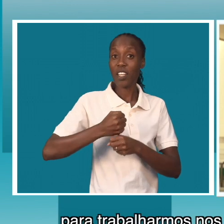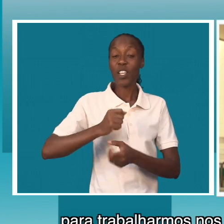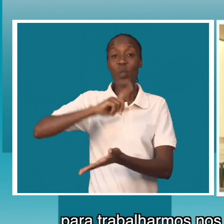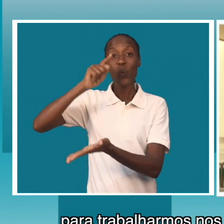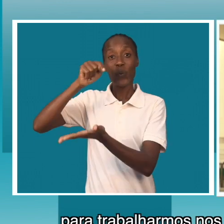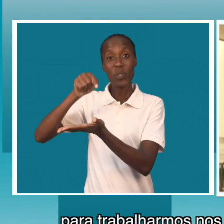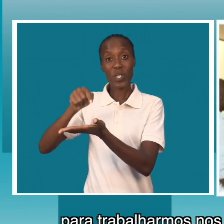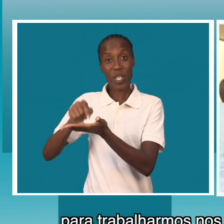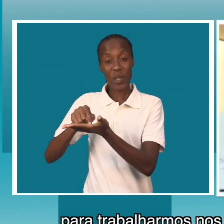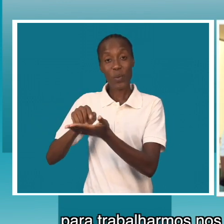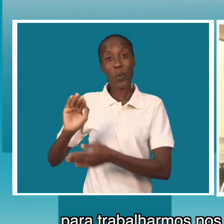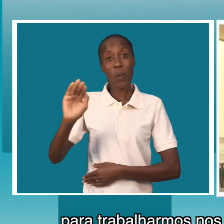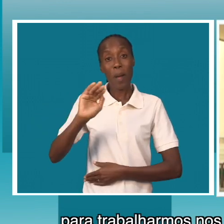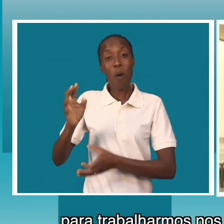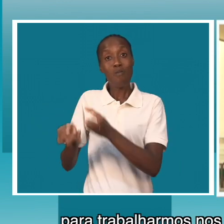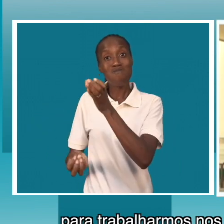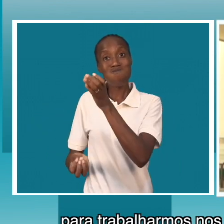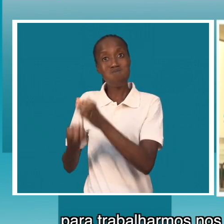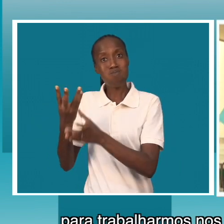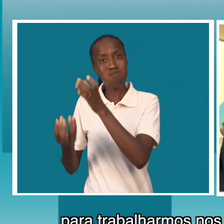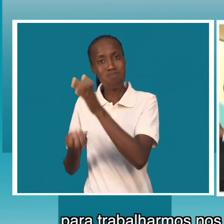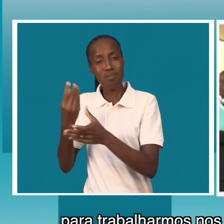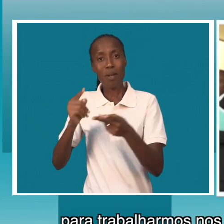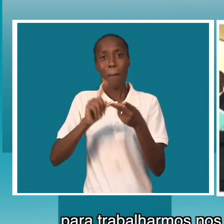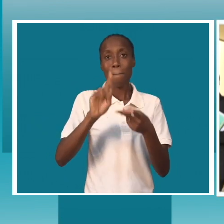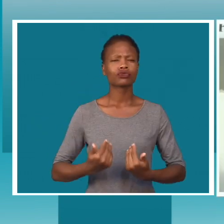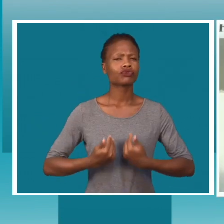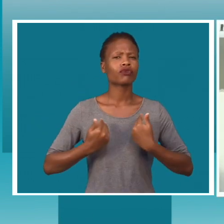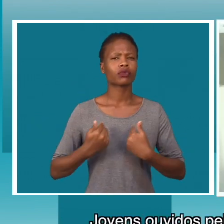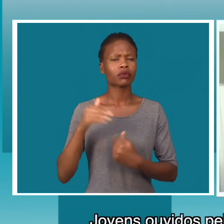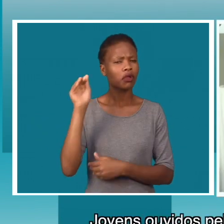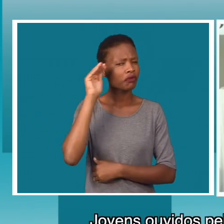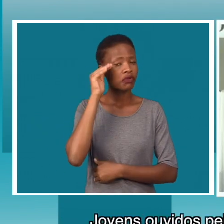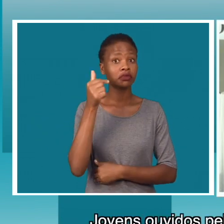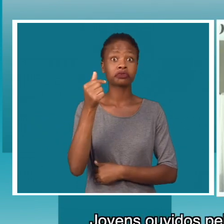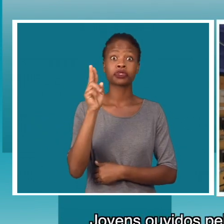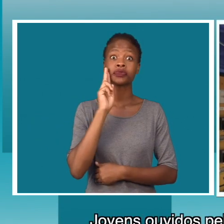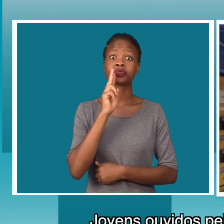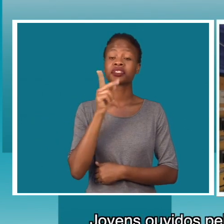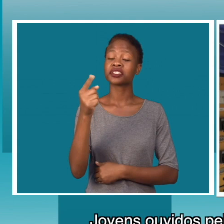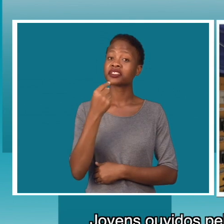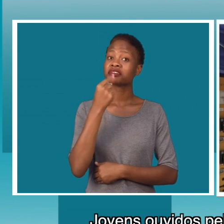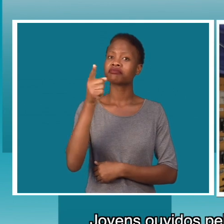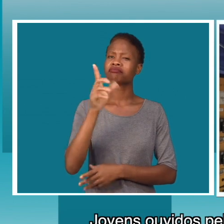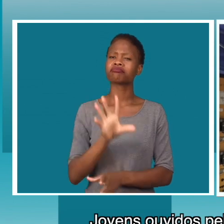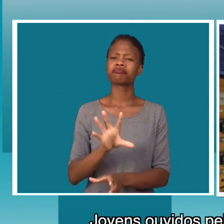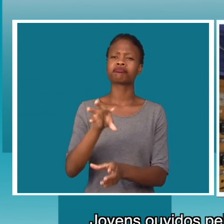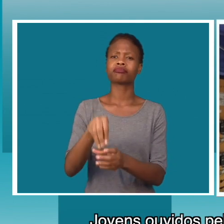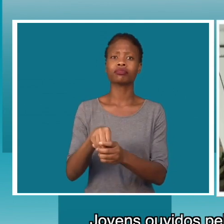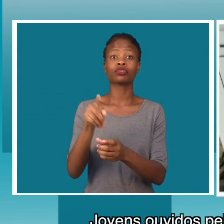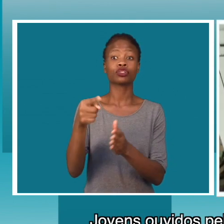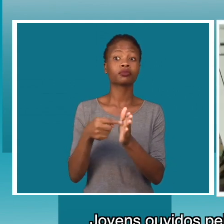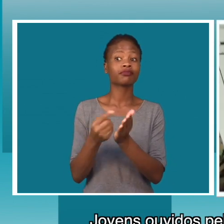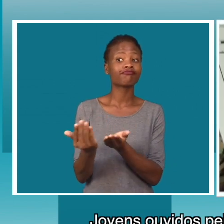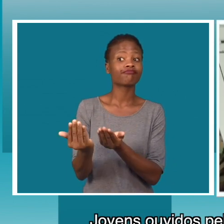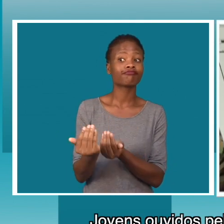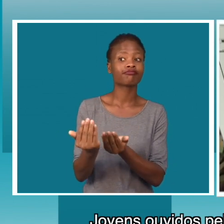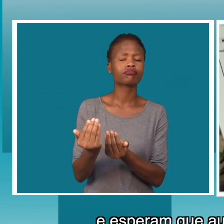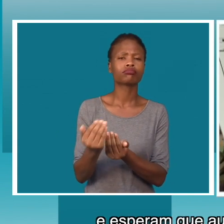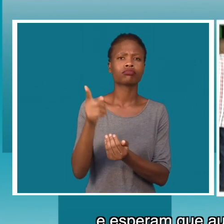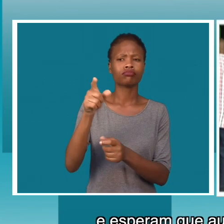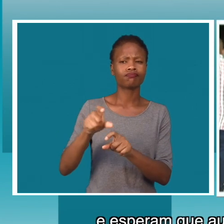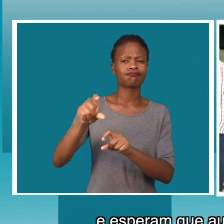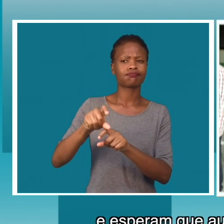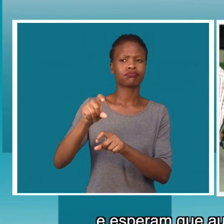Machazine, Beira e Nacaba. Jovens ouvidos pela TV Surdo enaltecem a iniciativa